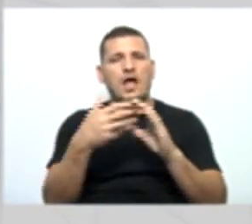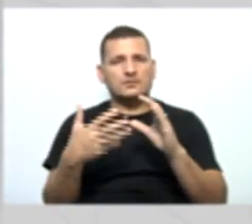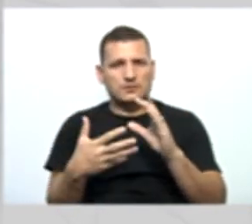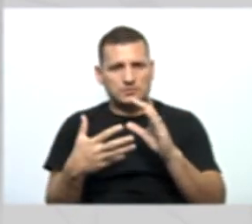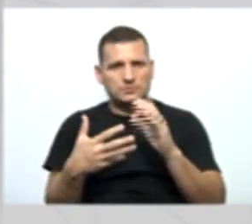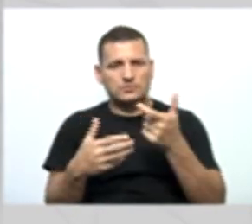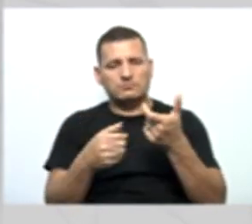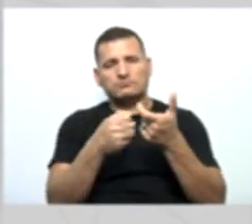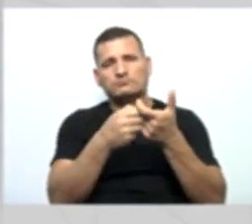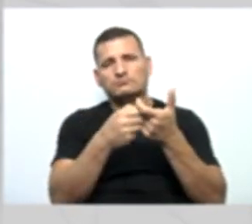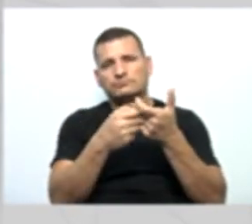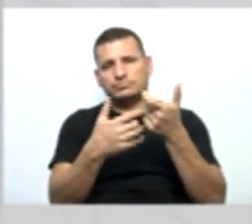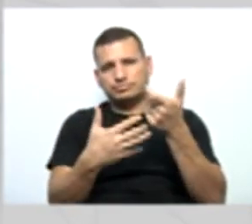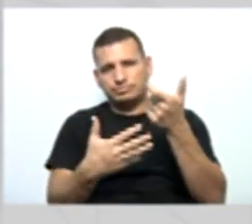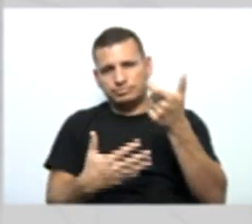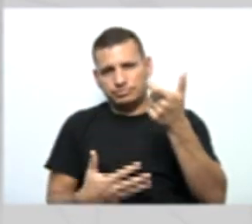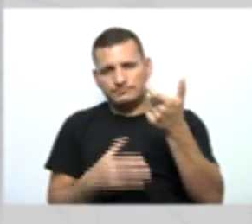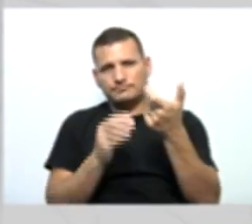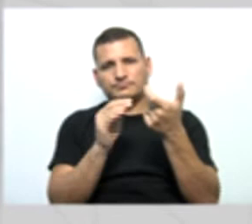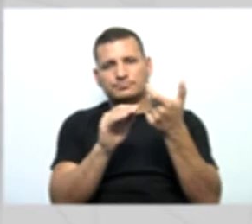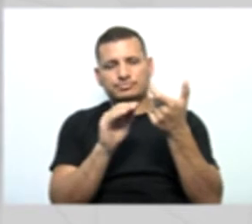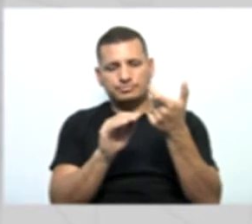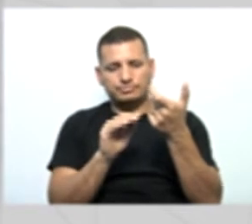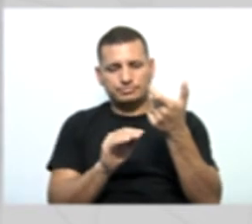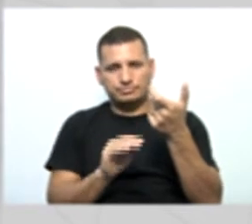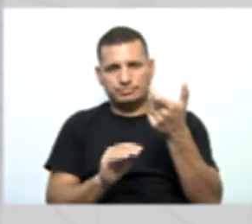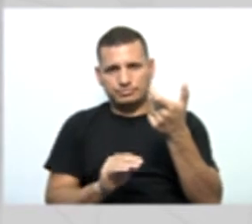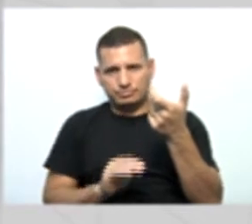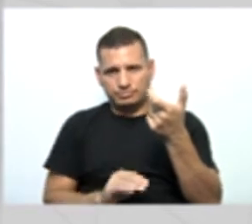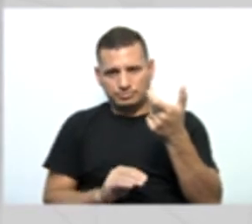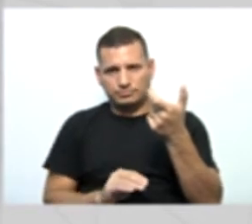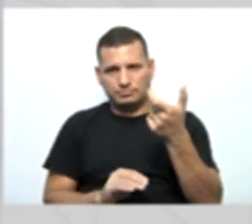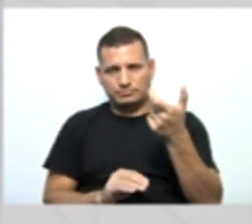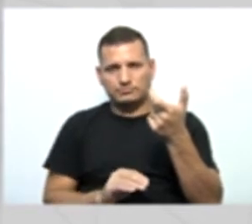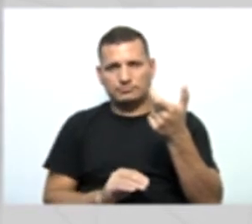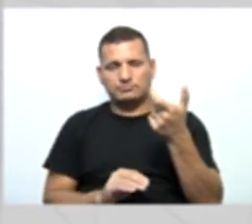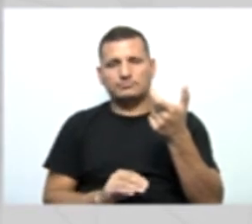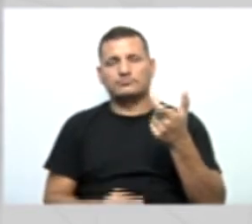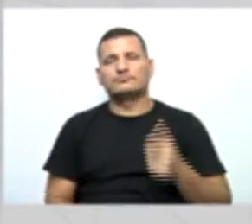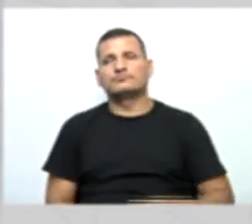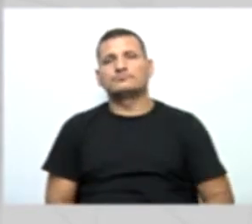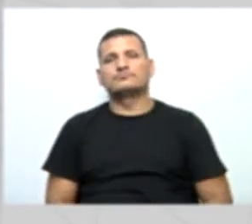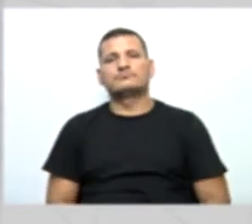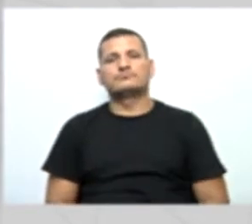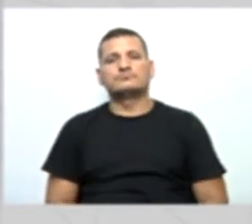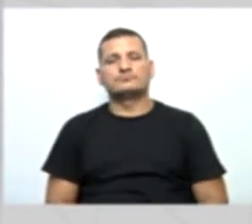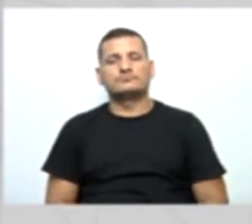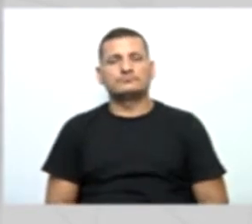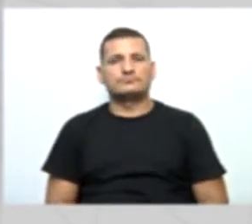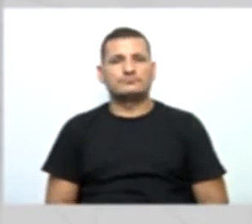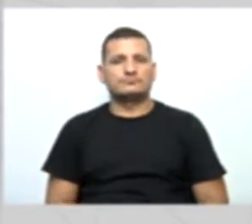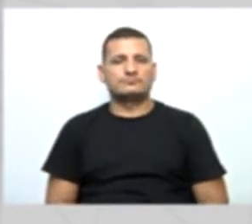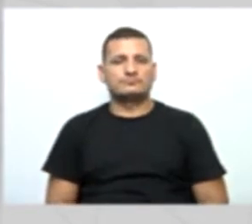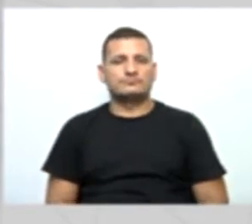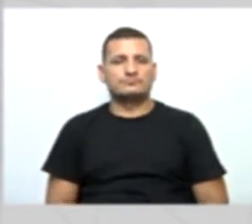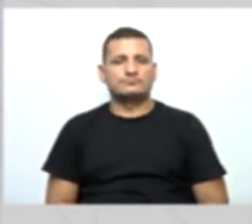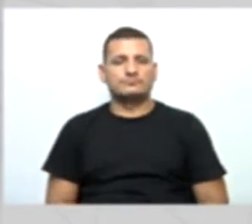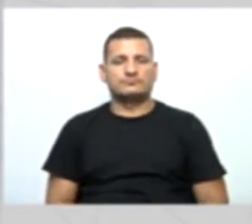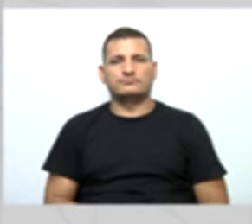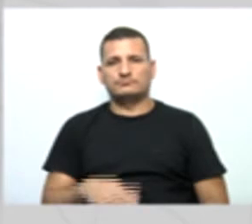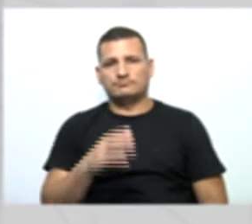características desse objeto pessoa do mundo real para criar conceitualmente a nossa classe. Então vou fazer aqui a nossa